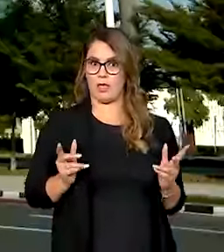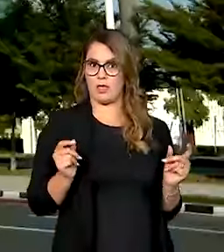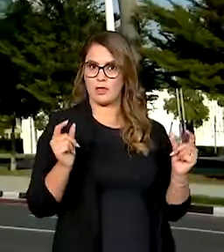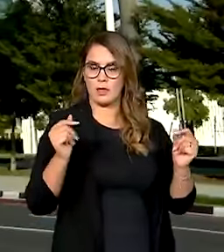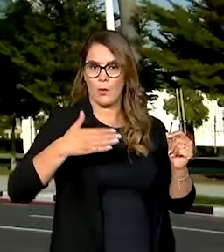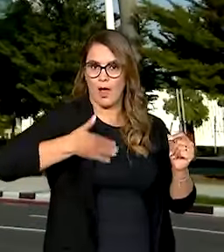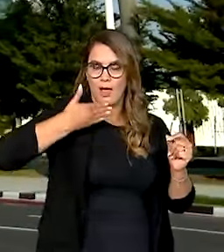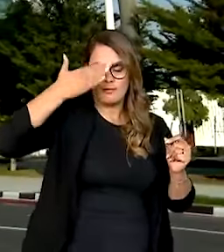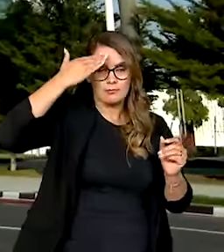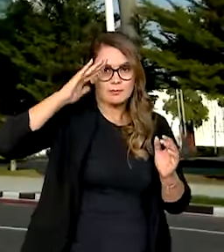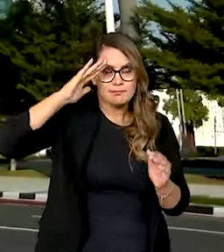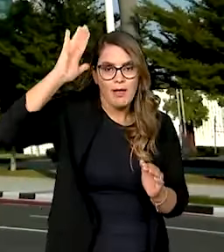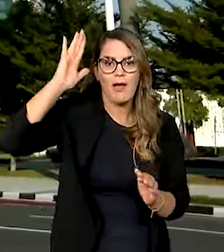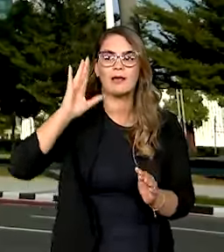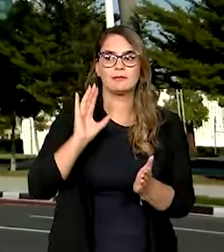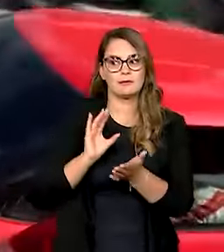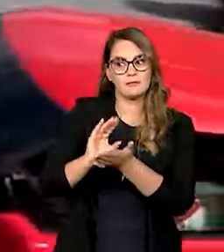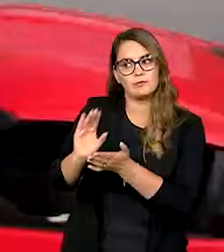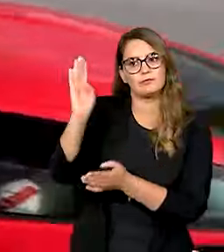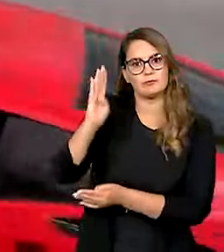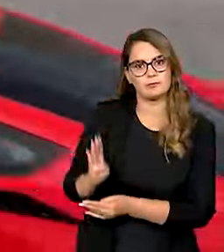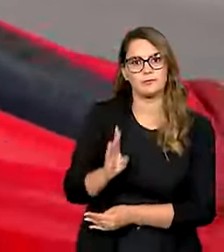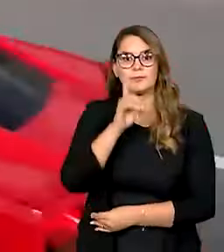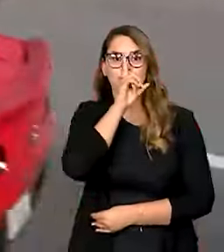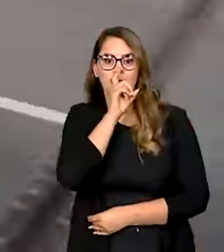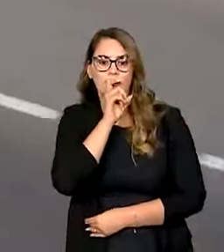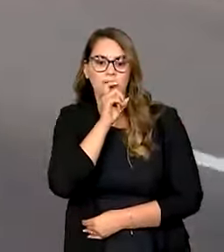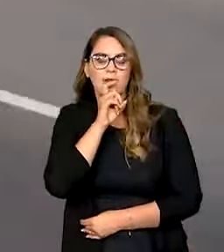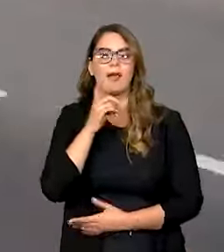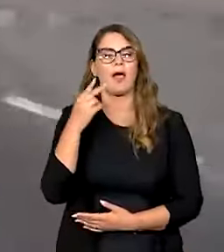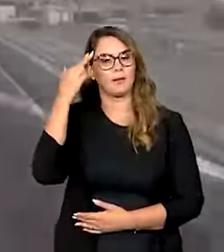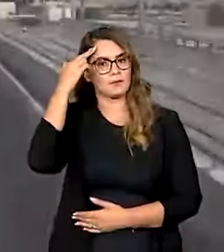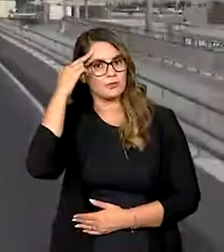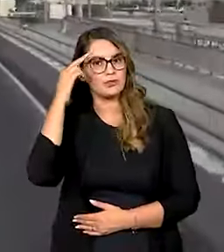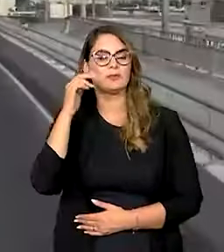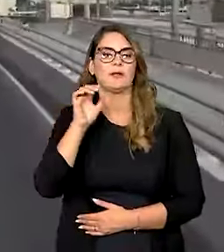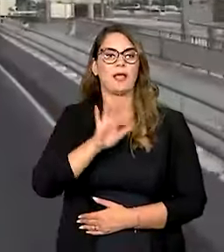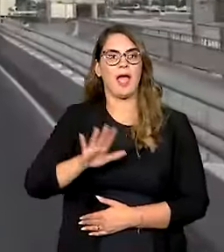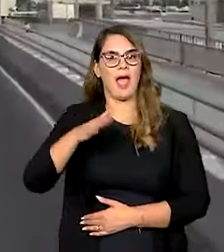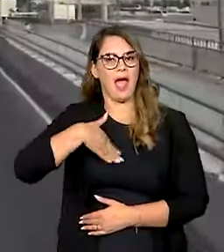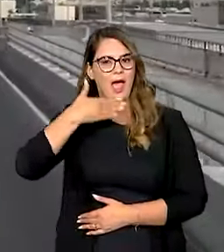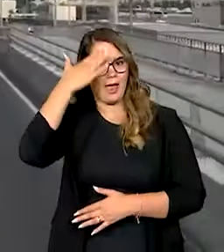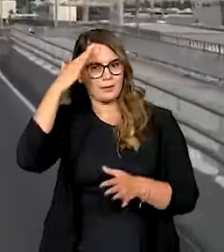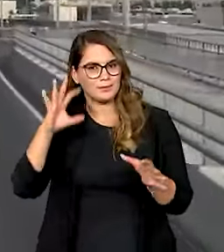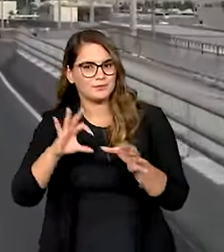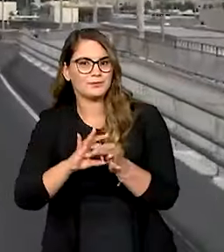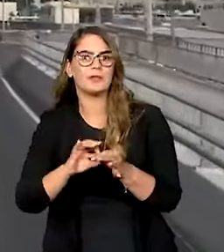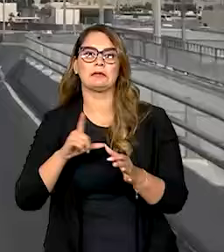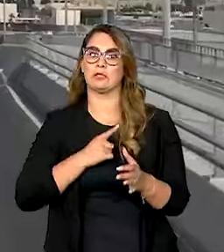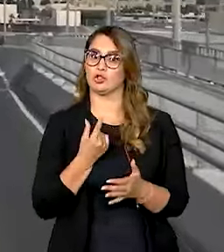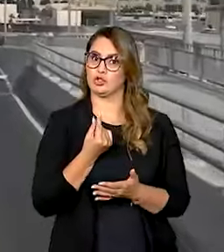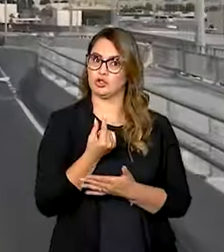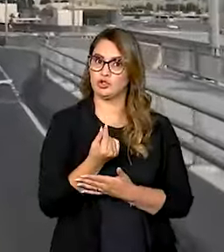são os que têm mais potencial para investir no Brasil. Catar, como a Arábia Saudita e os Emirados Árabes, têm grandes fundos soberanos